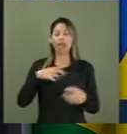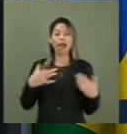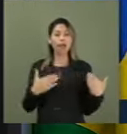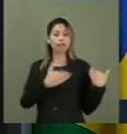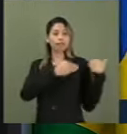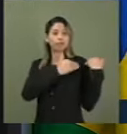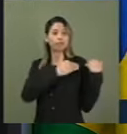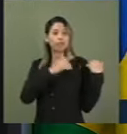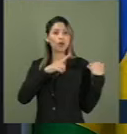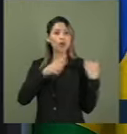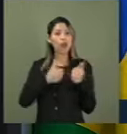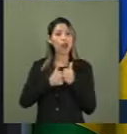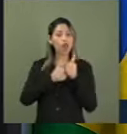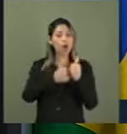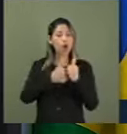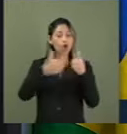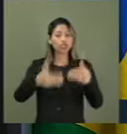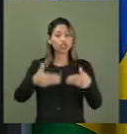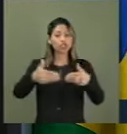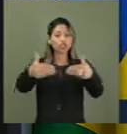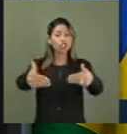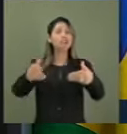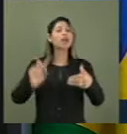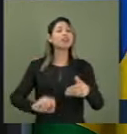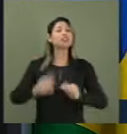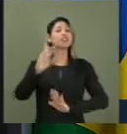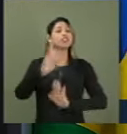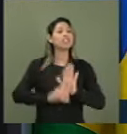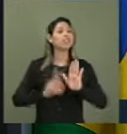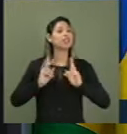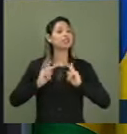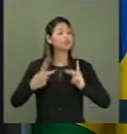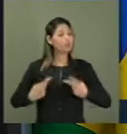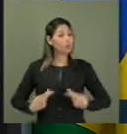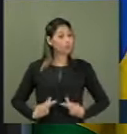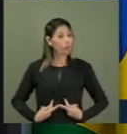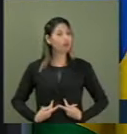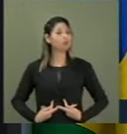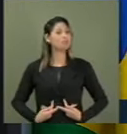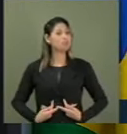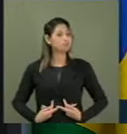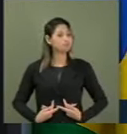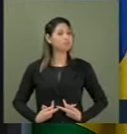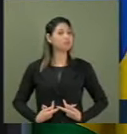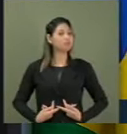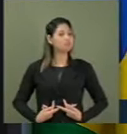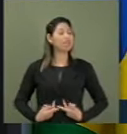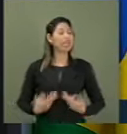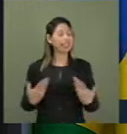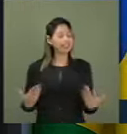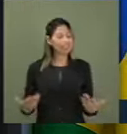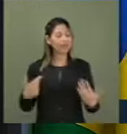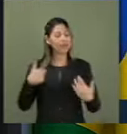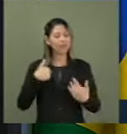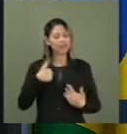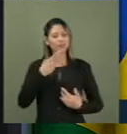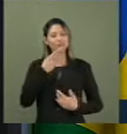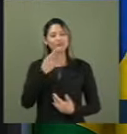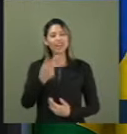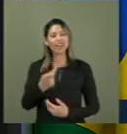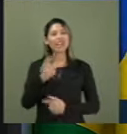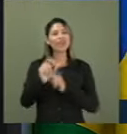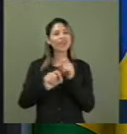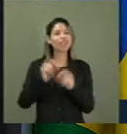de acompanhar o Ministério dos Direitos Humanos, senador Magno Malta. Posso, desde já, ressaltar pelo menos